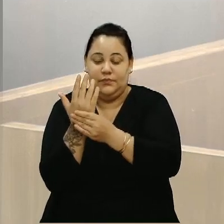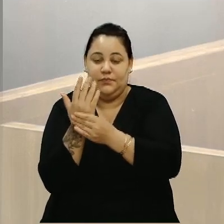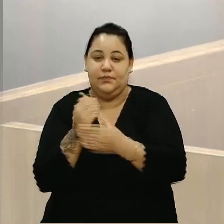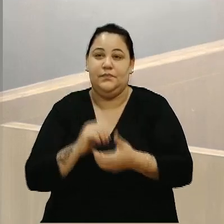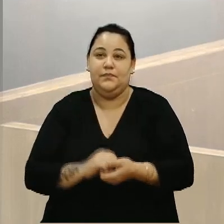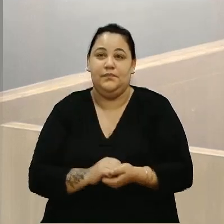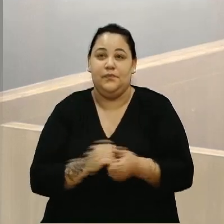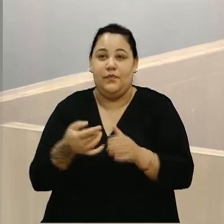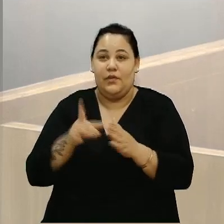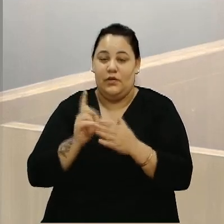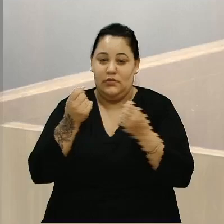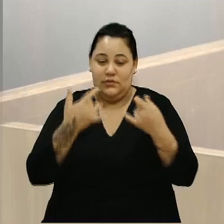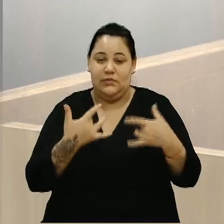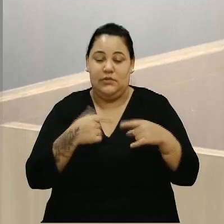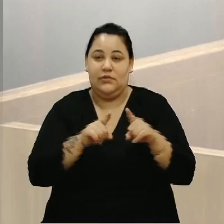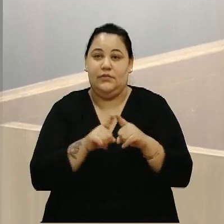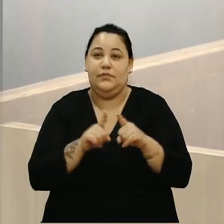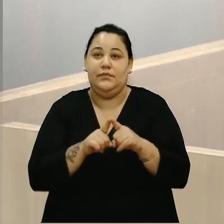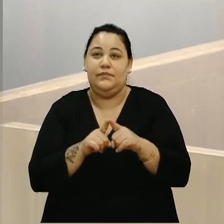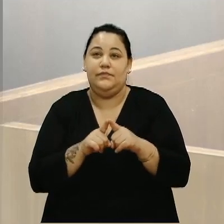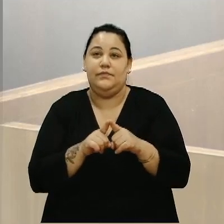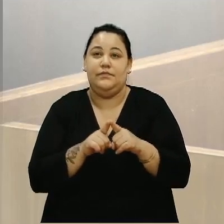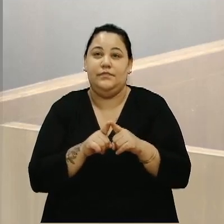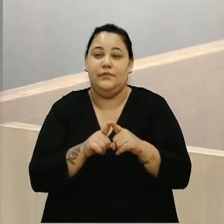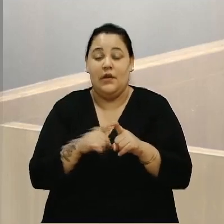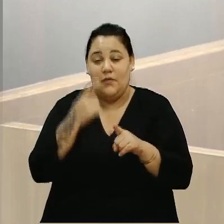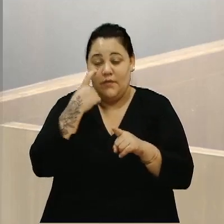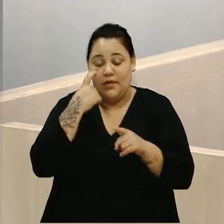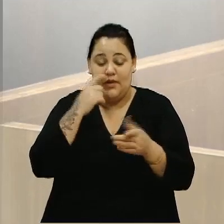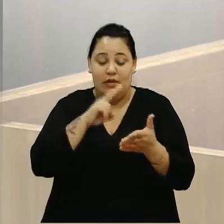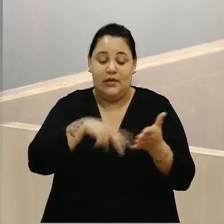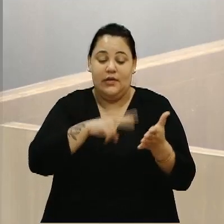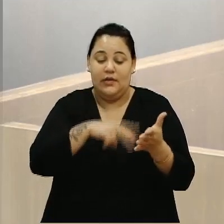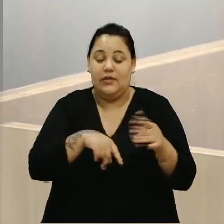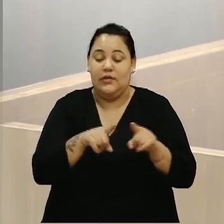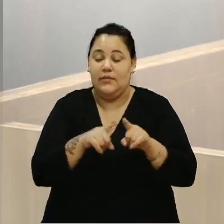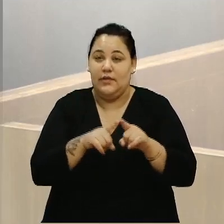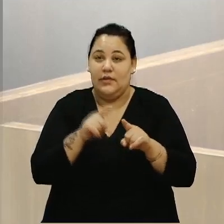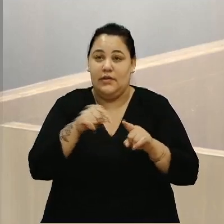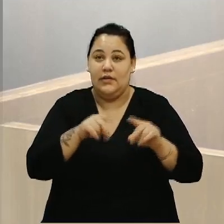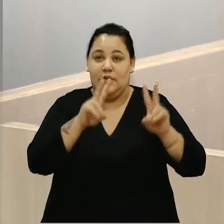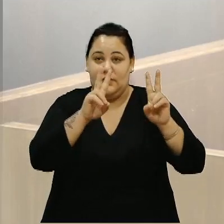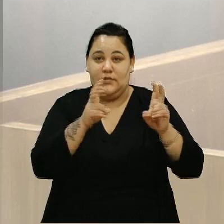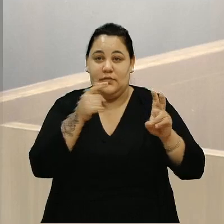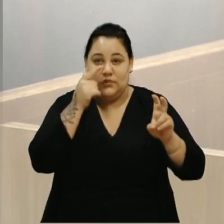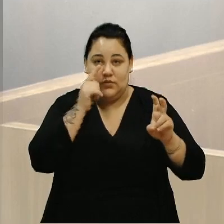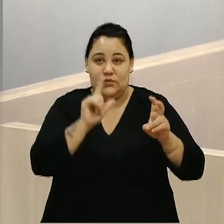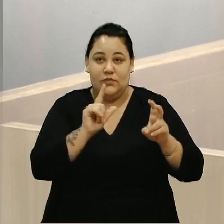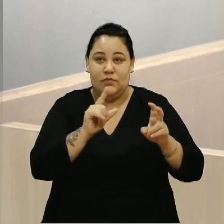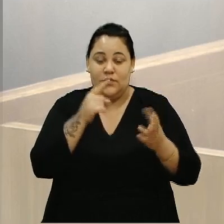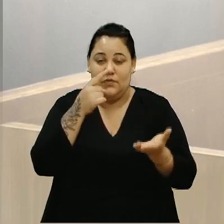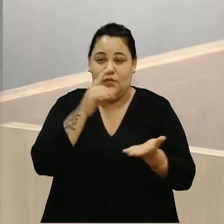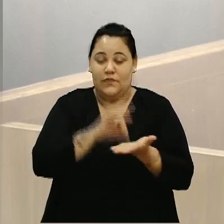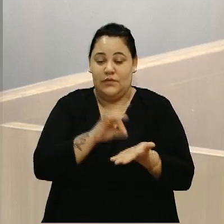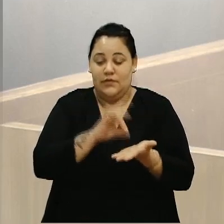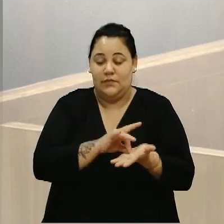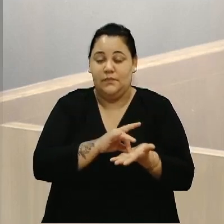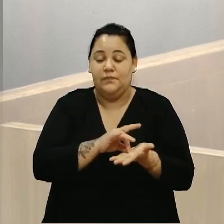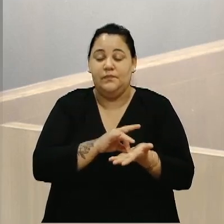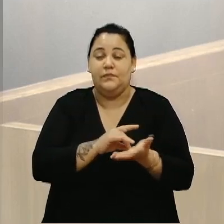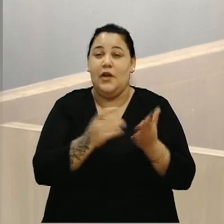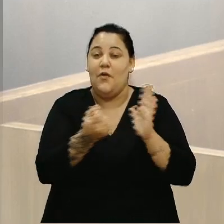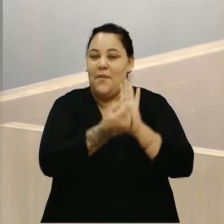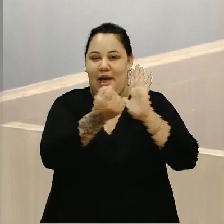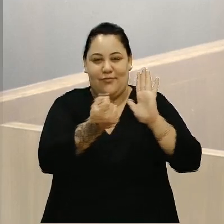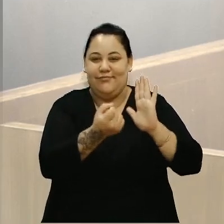Antes de mais nada, eu ouvi, li esse termo de conquista histórica. Sem dúvida, é